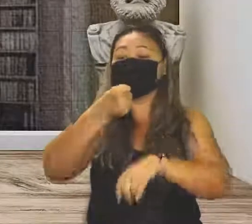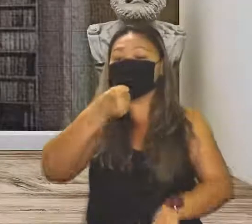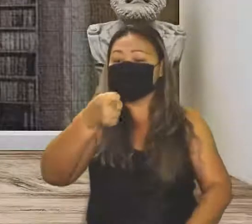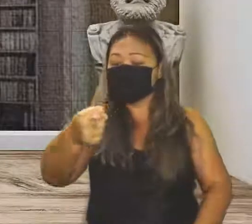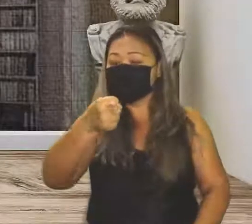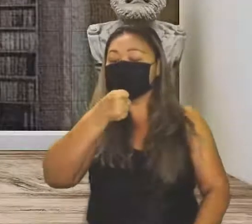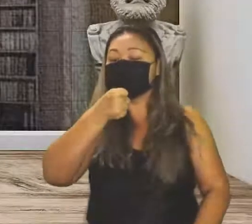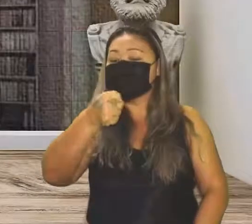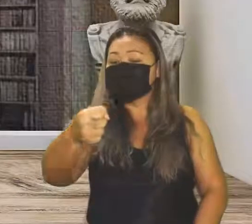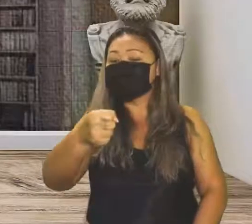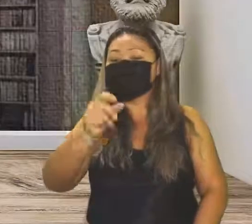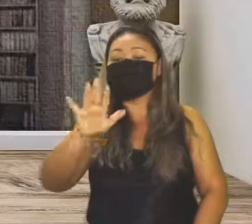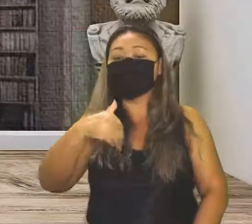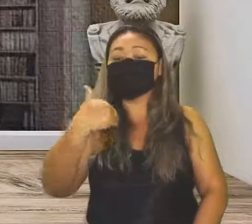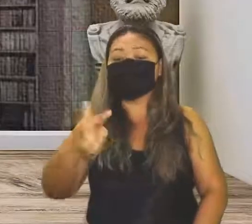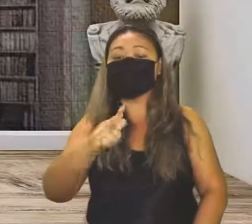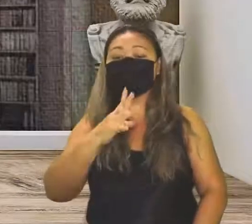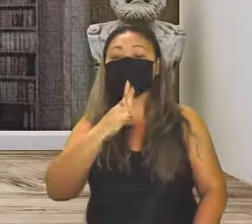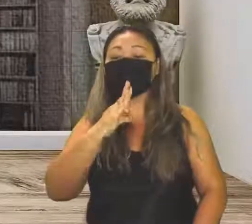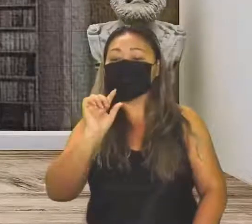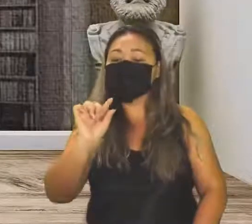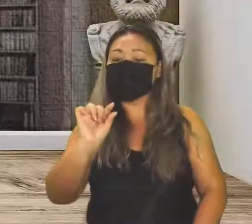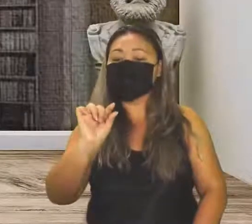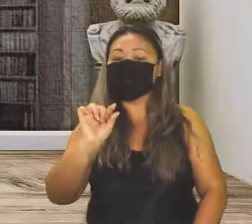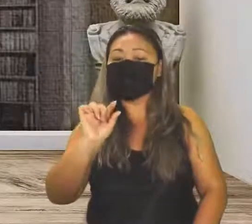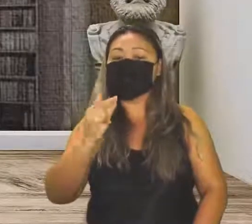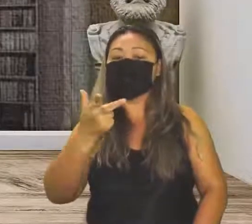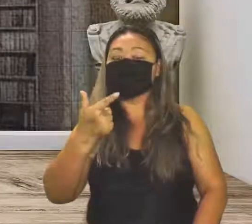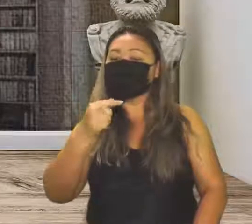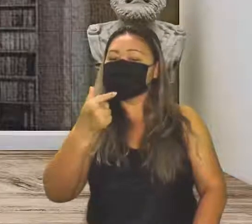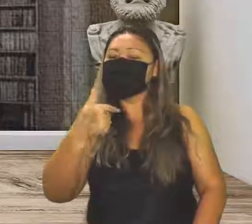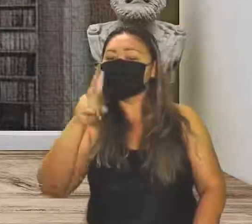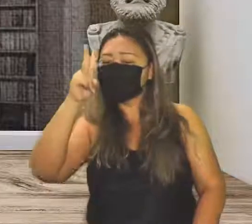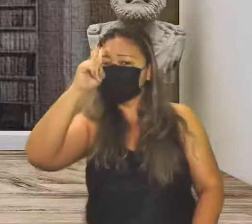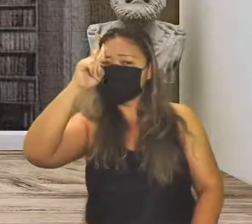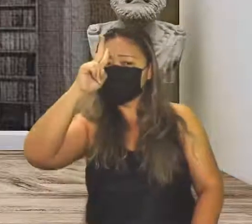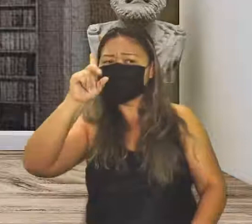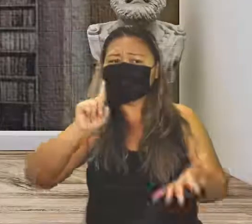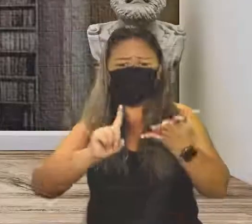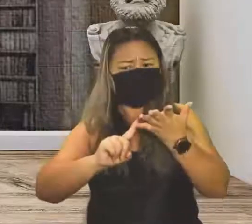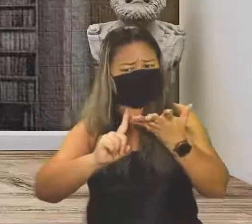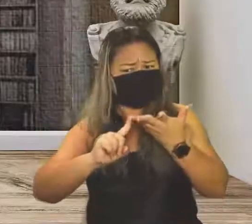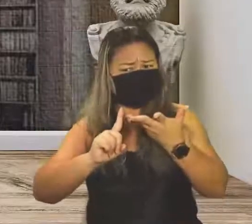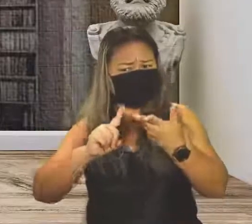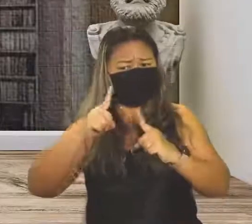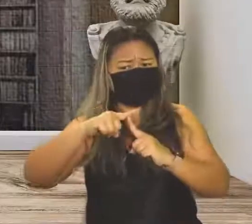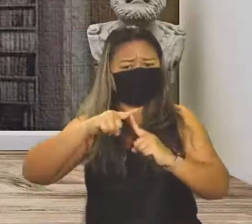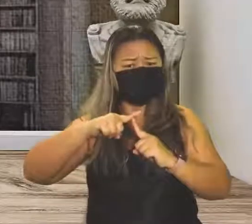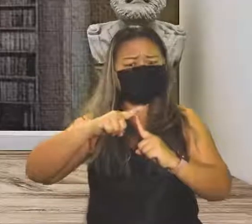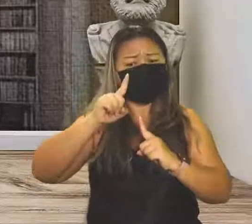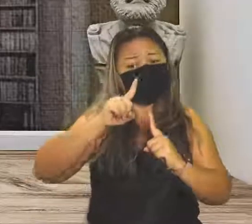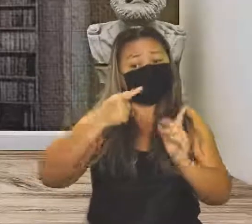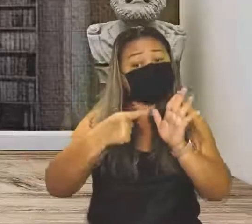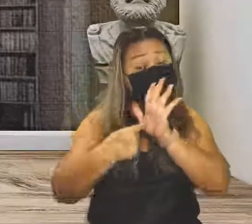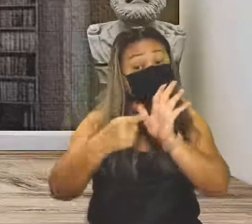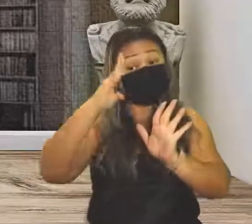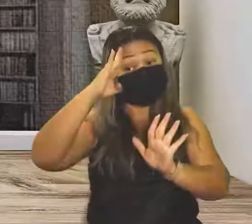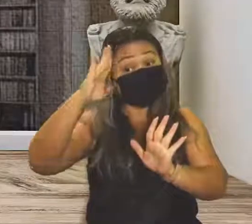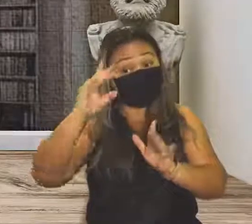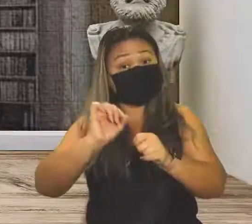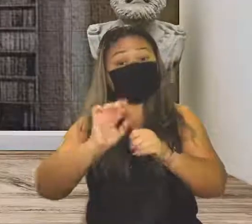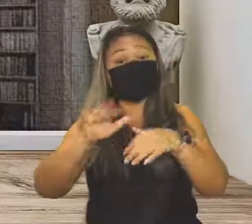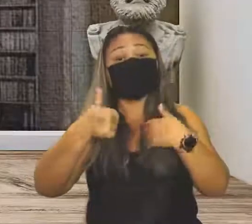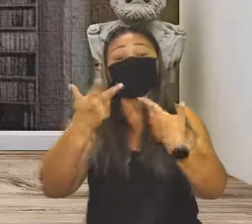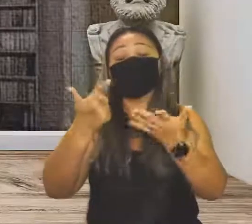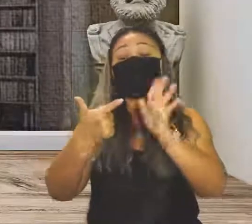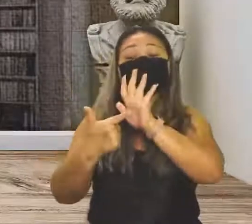jornalística, pela qual a gente vai conhecer um pouco sobre esse coisa. Lembra que existem vários tipos de conhecimento, nós colocamos alguns principais.